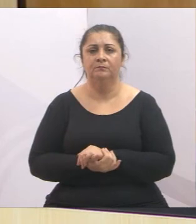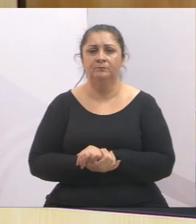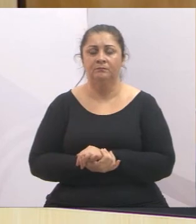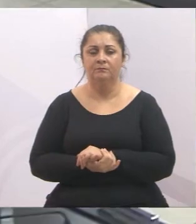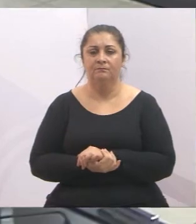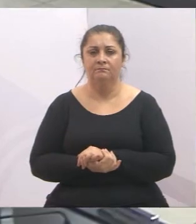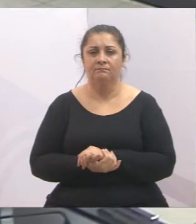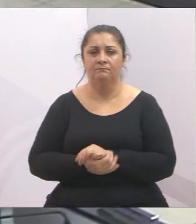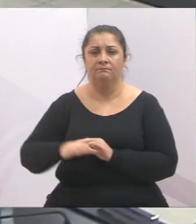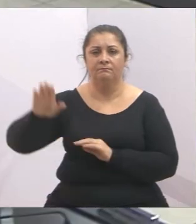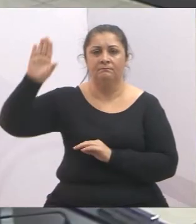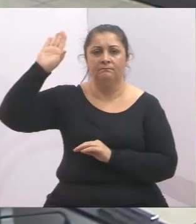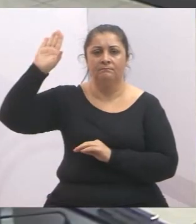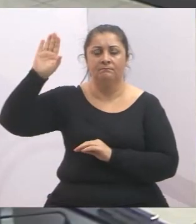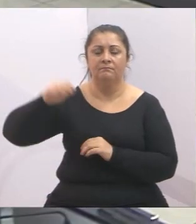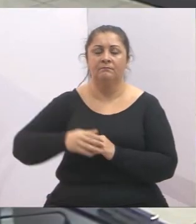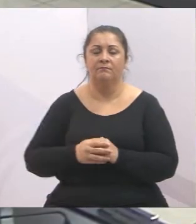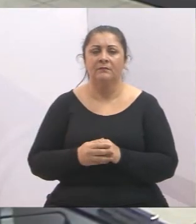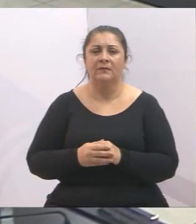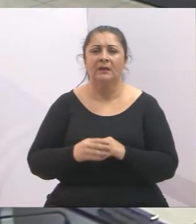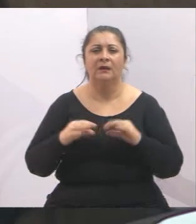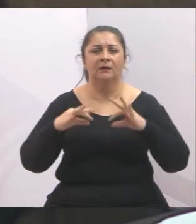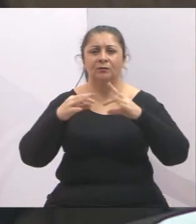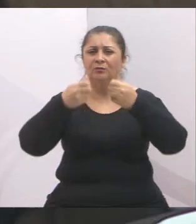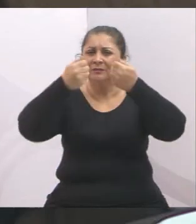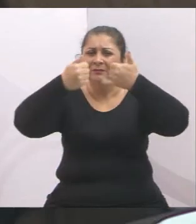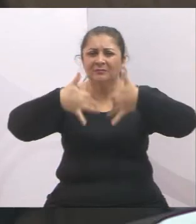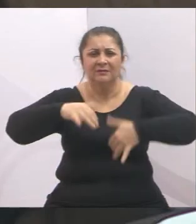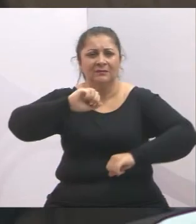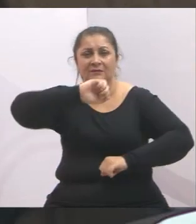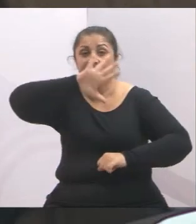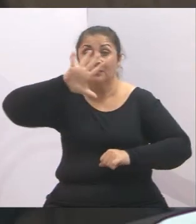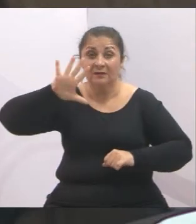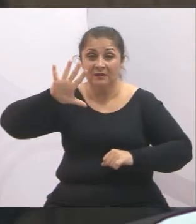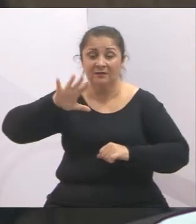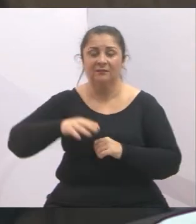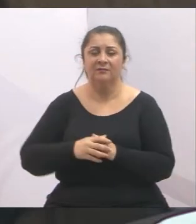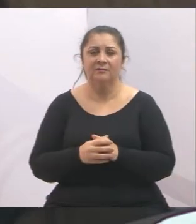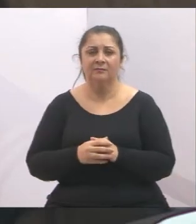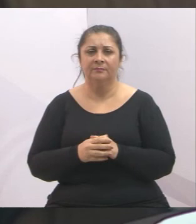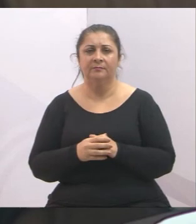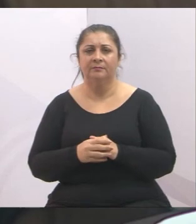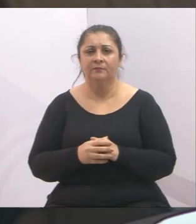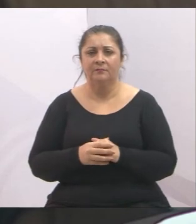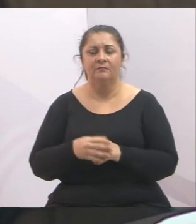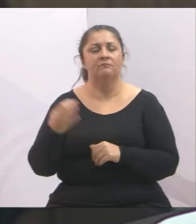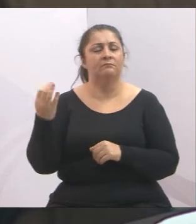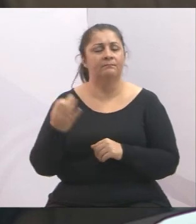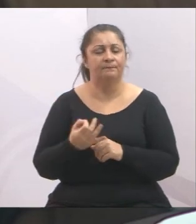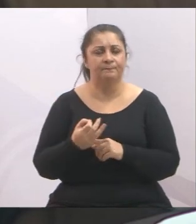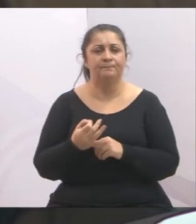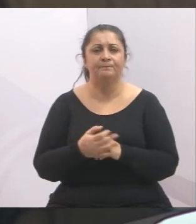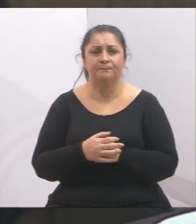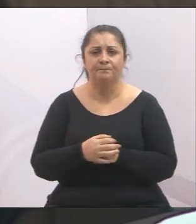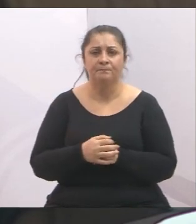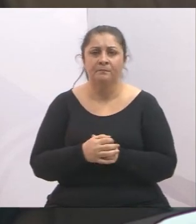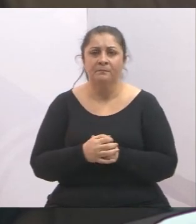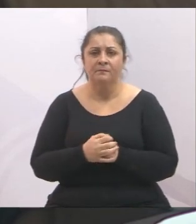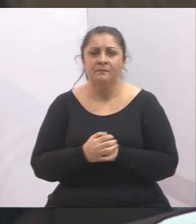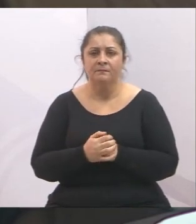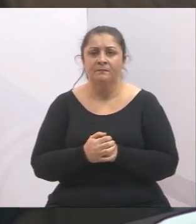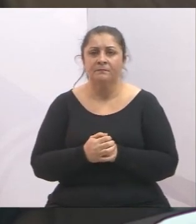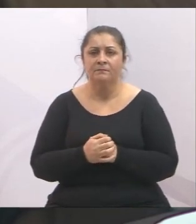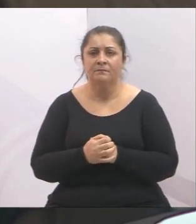Senhor presidente, está bem claro aí, bem descritivo, pontuado, e com certeza